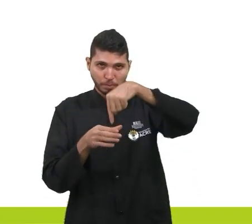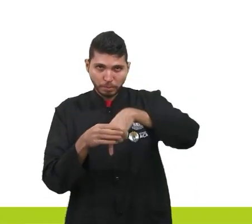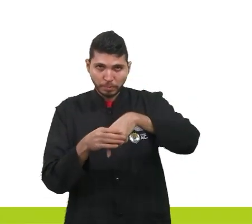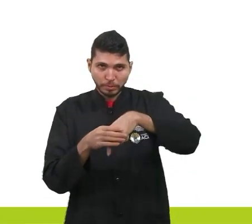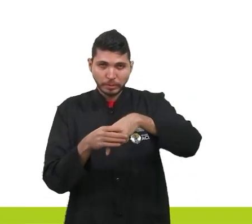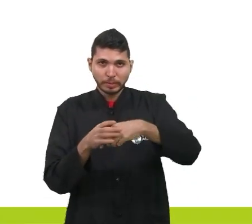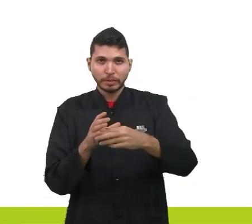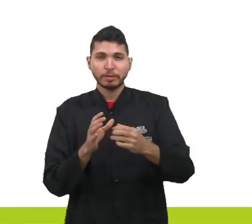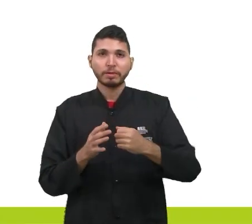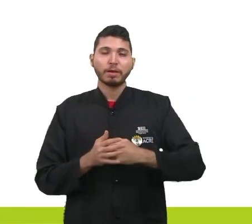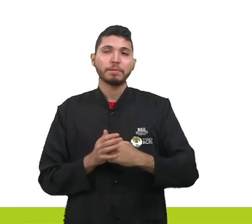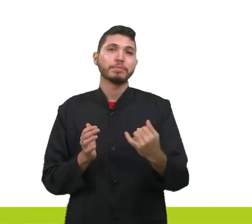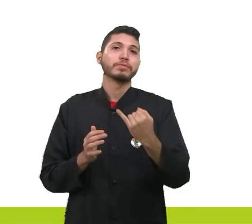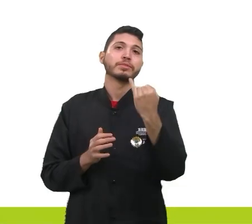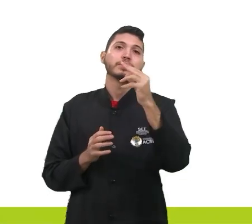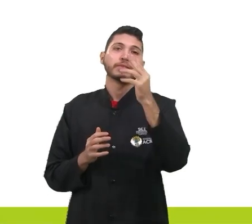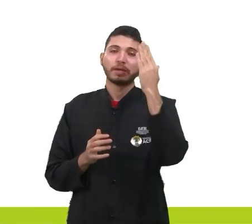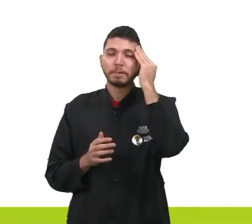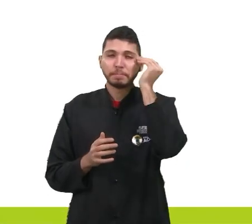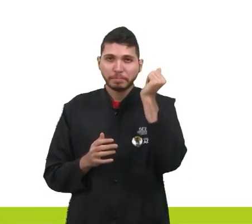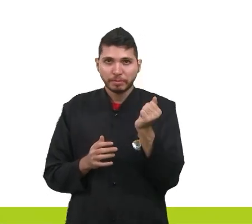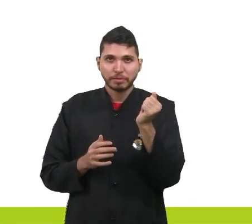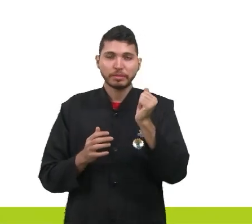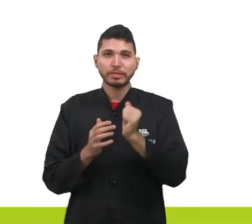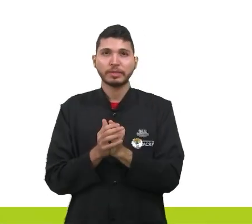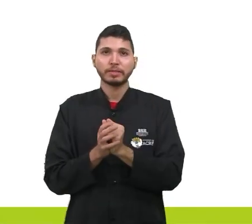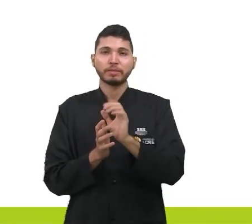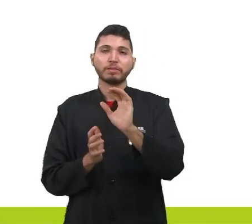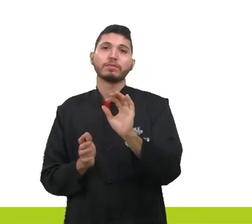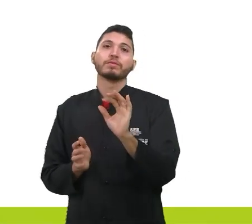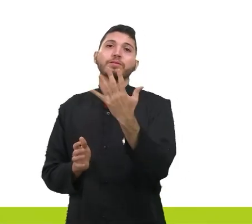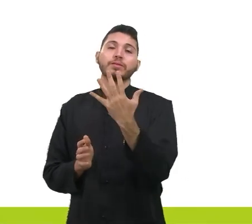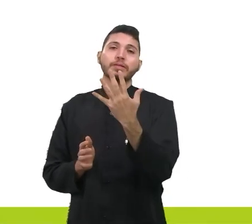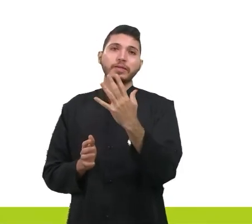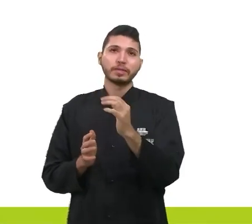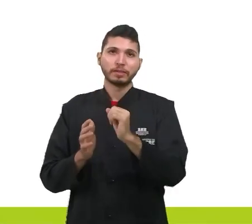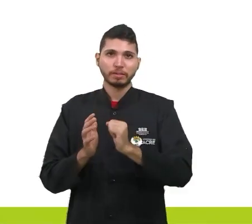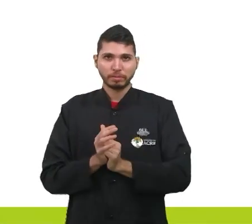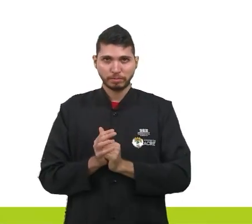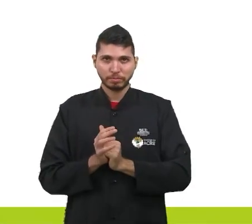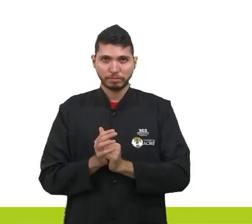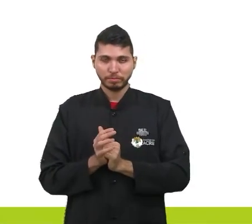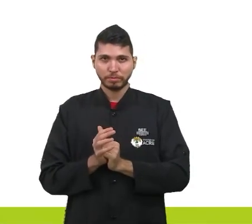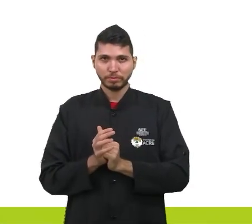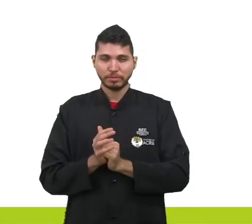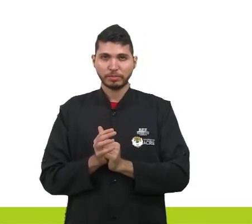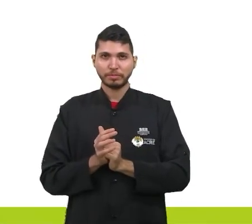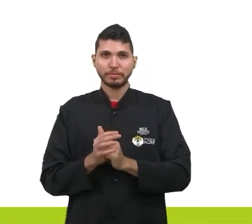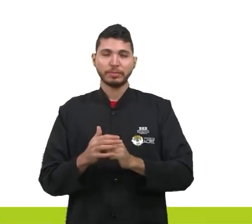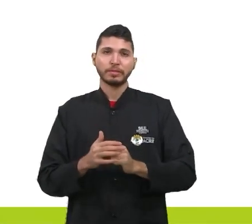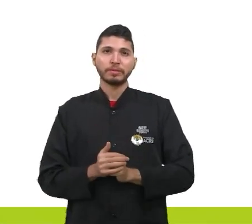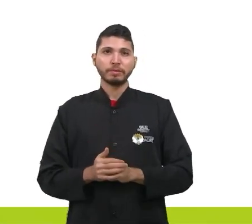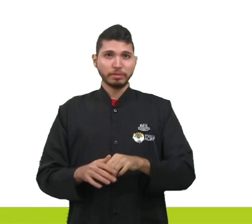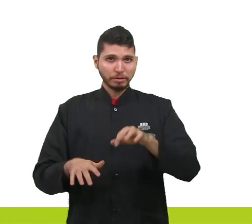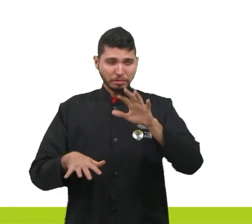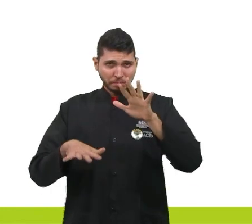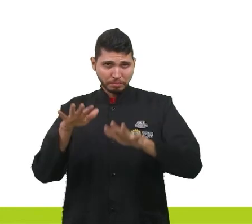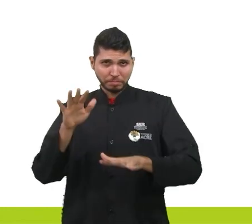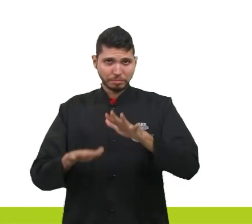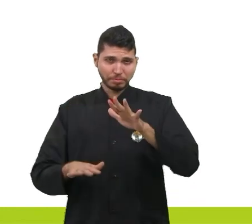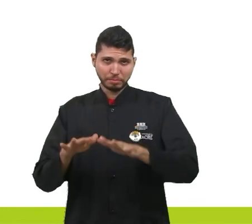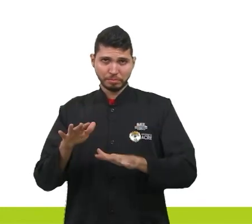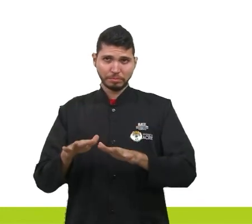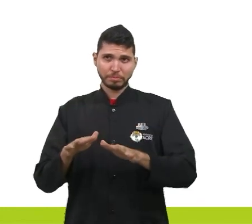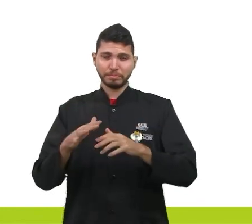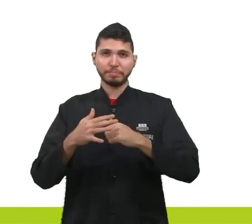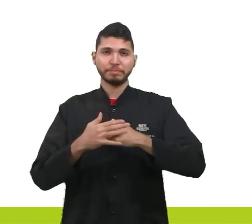dentro do clima, a gente tem aí o clima, ele é classificado de acordo com a média do que se observou sobre